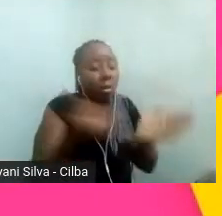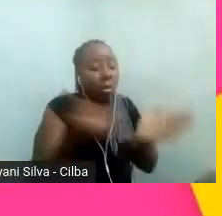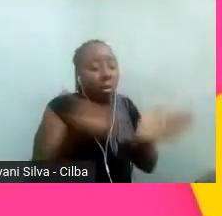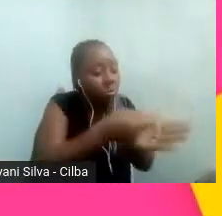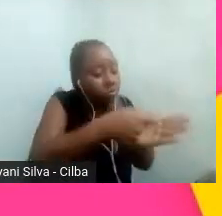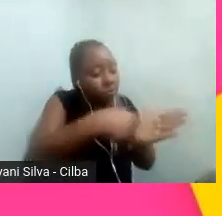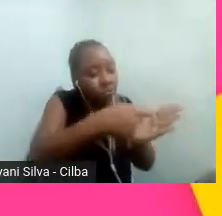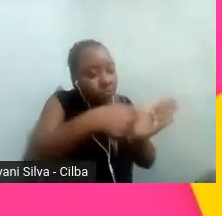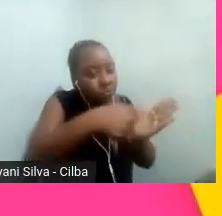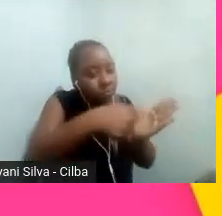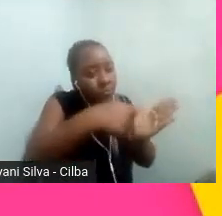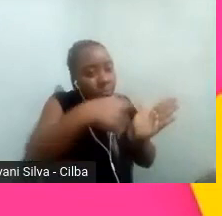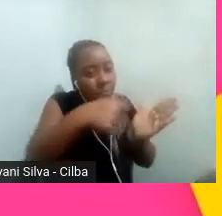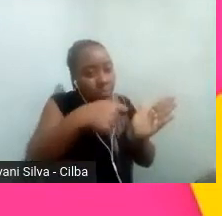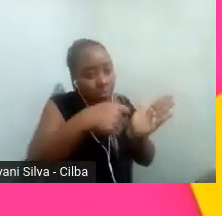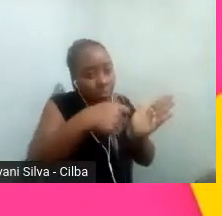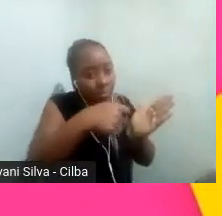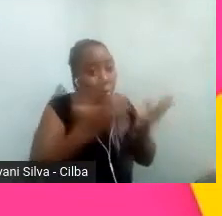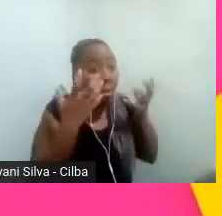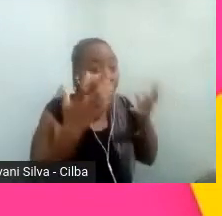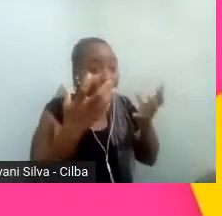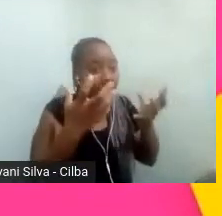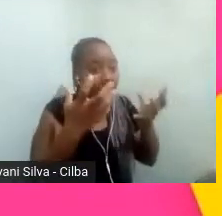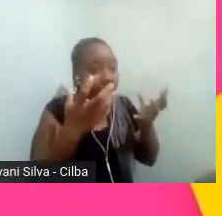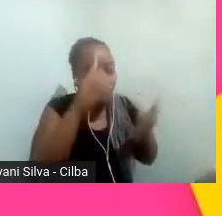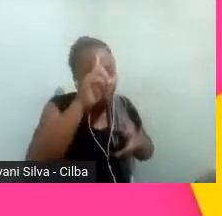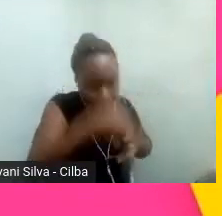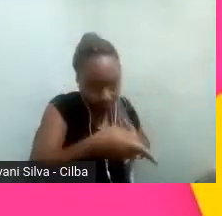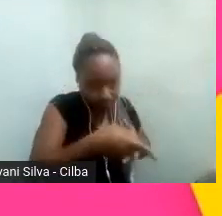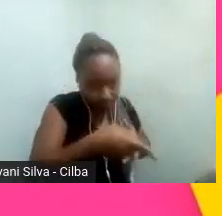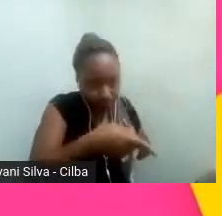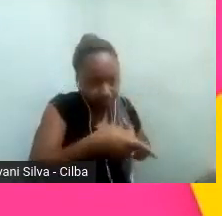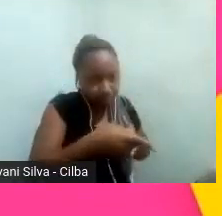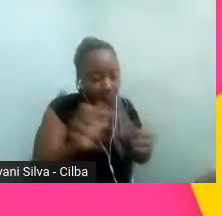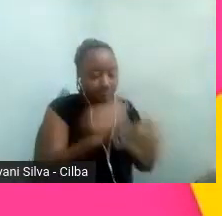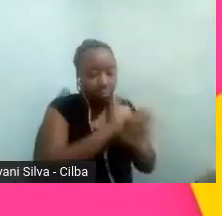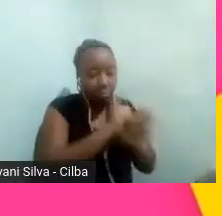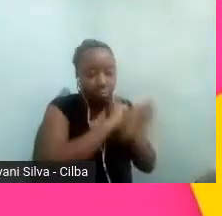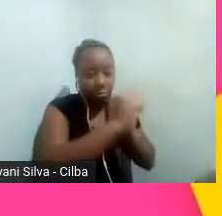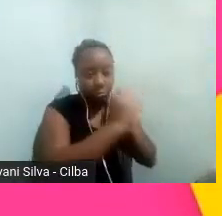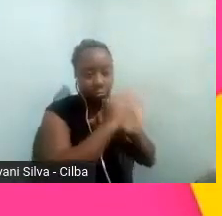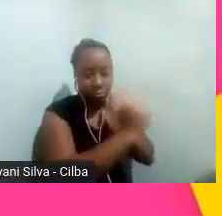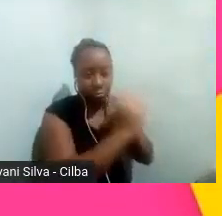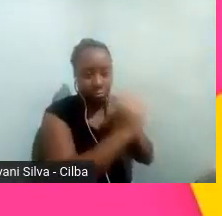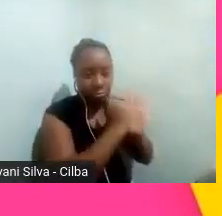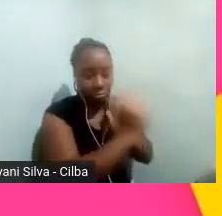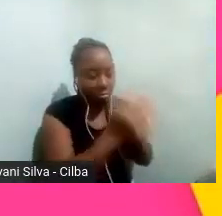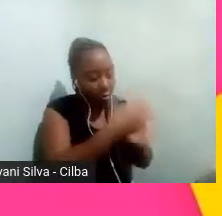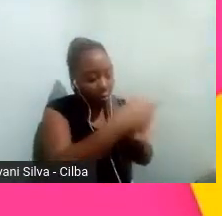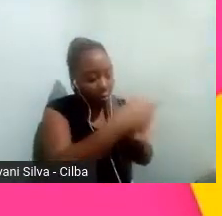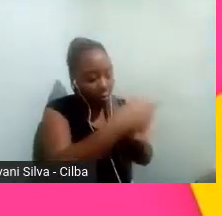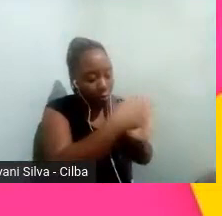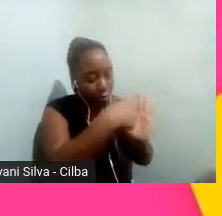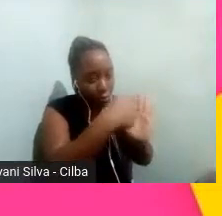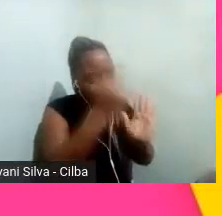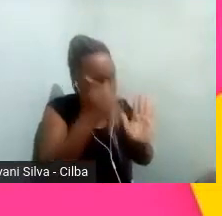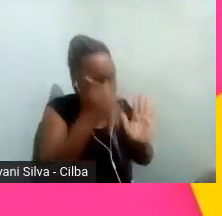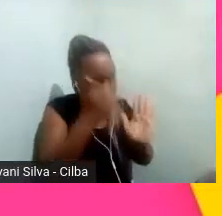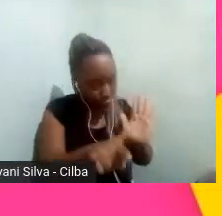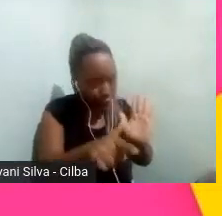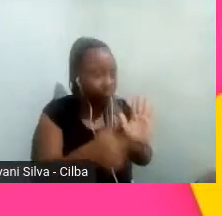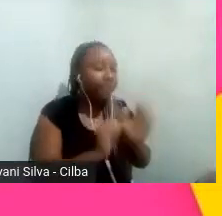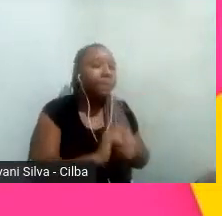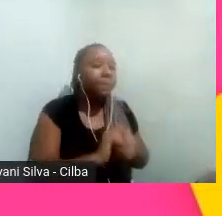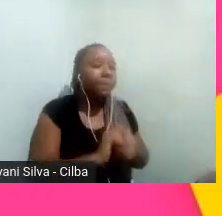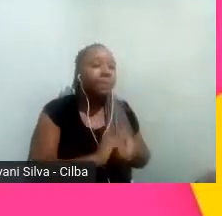nós realmente queremos que aconteça. Eu vou apagar aqui tudo e vou começar a escrever do zero. Bom,